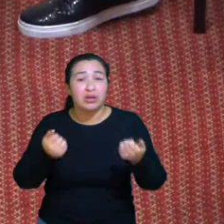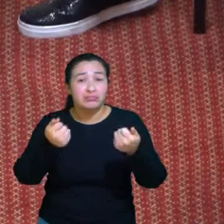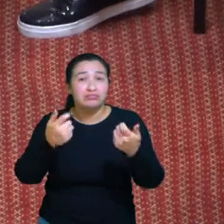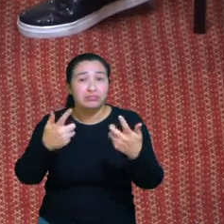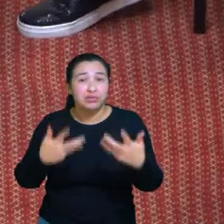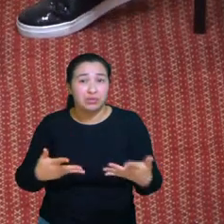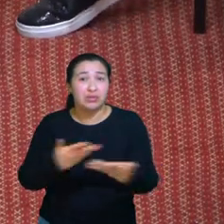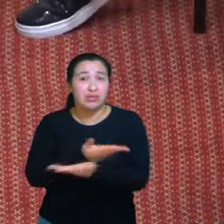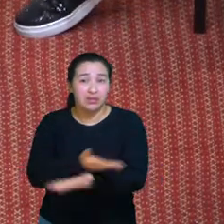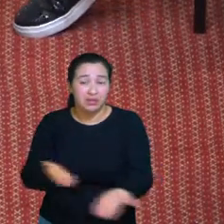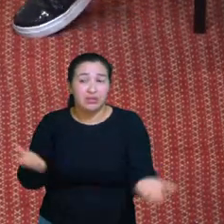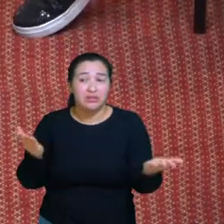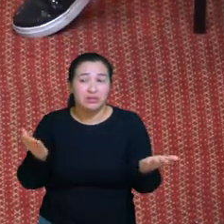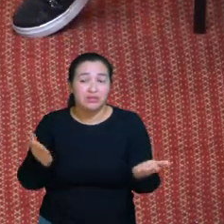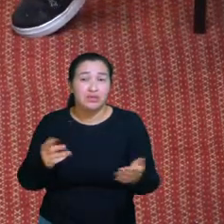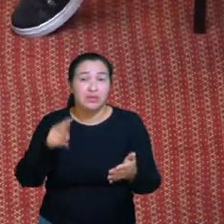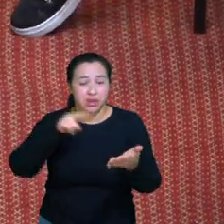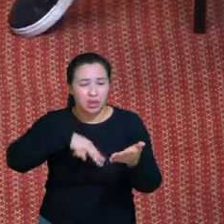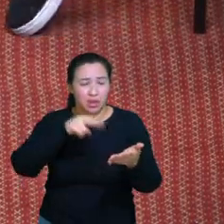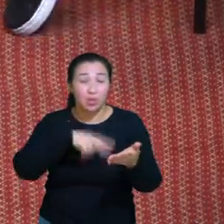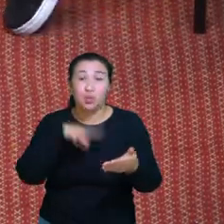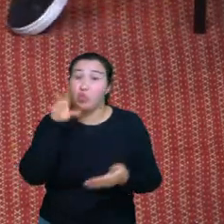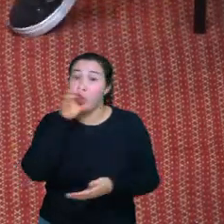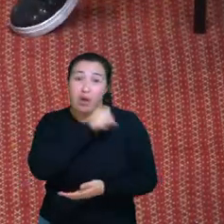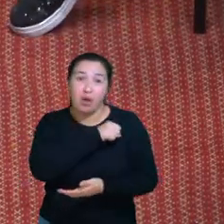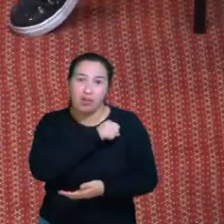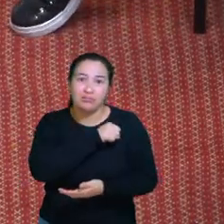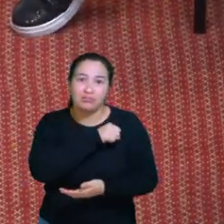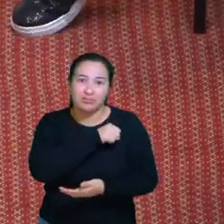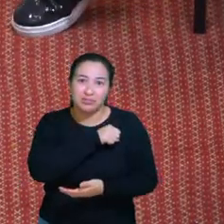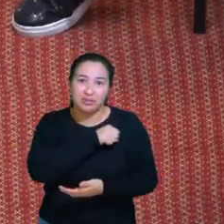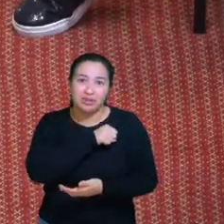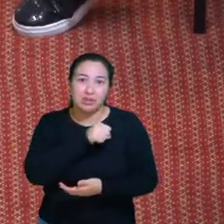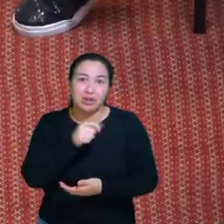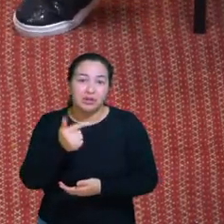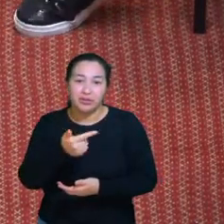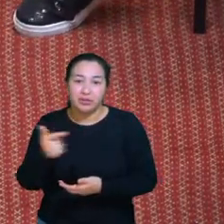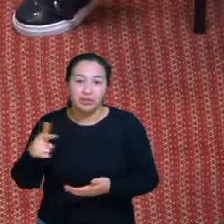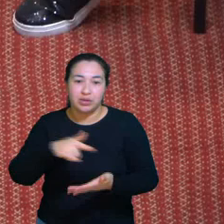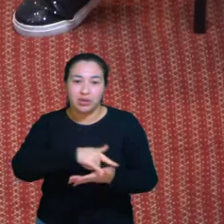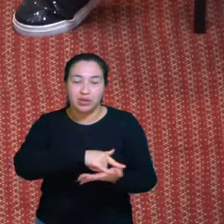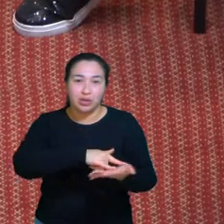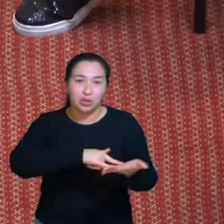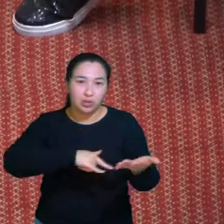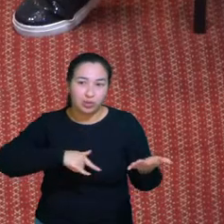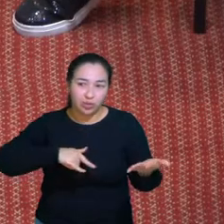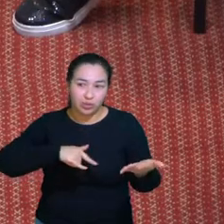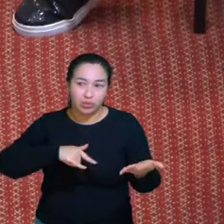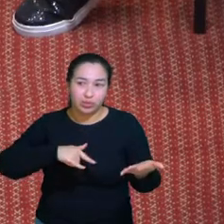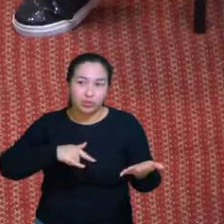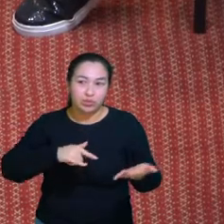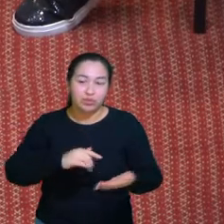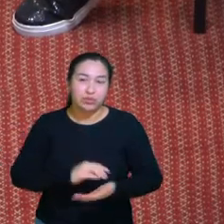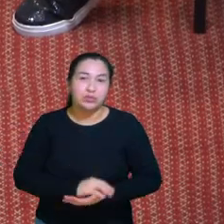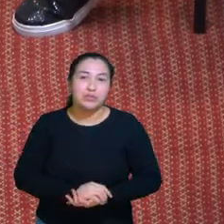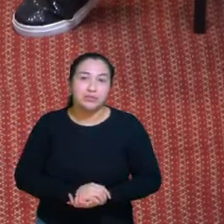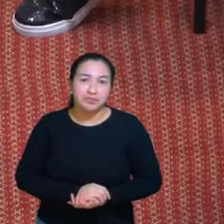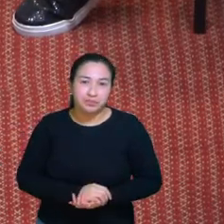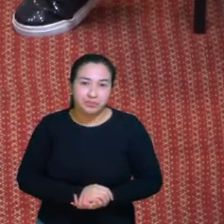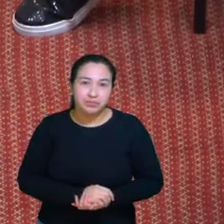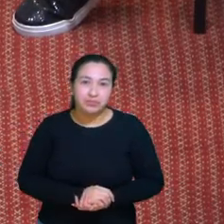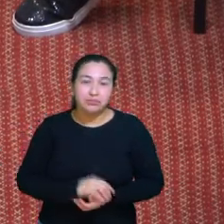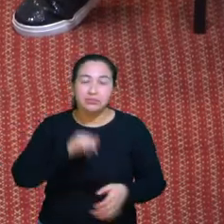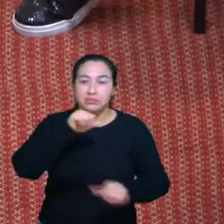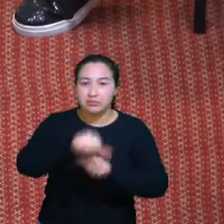assim a leitura foi muito rápida ali eu não tenho o documento em mãos para poder sugerir alguma